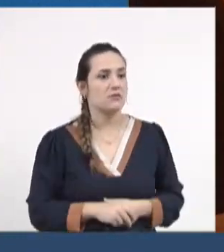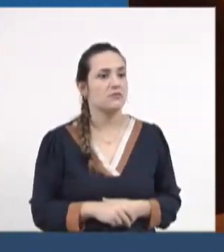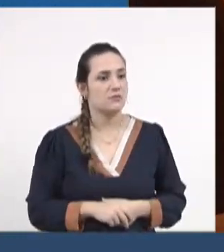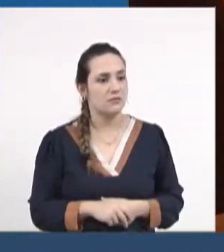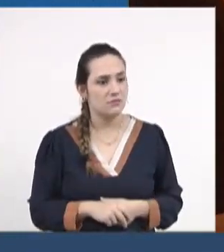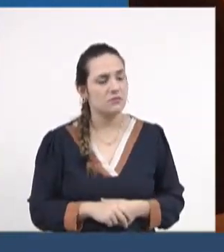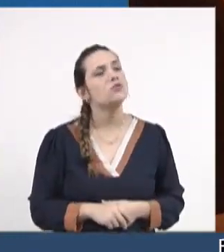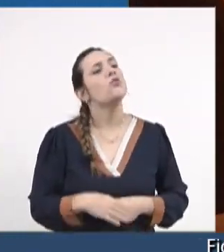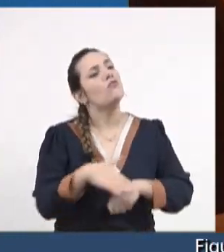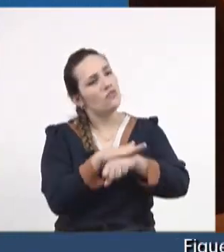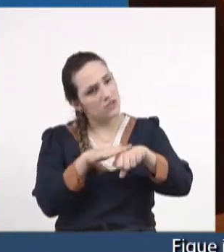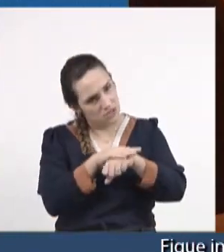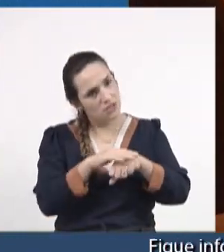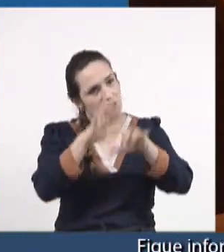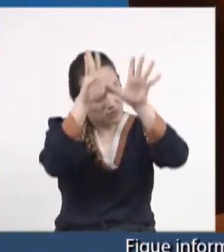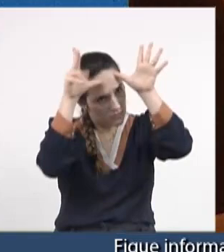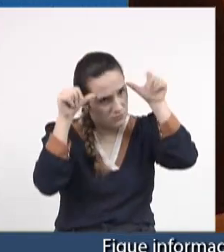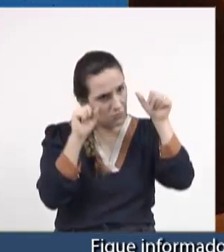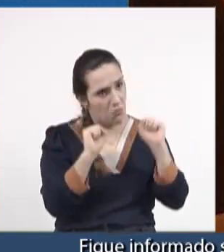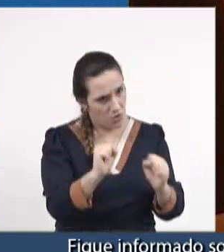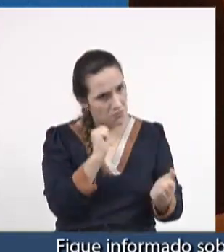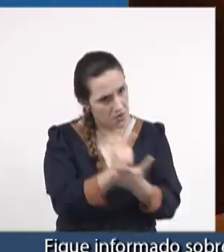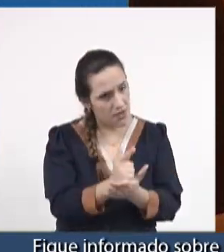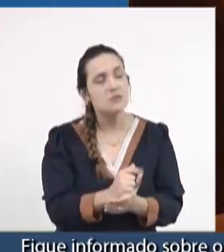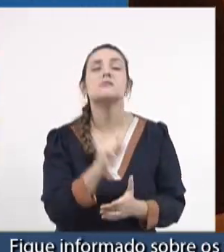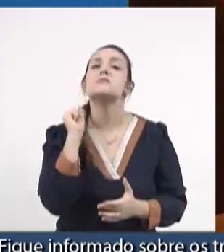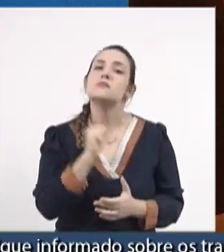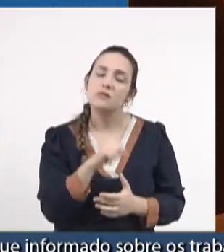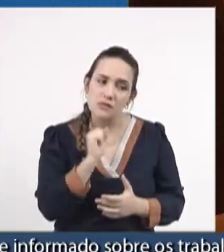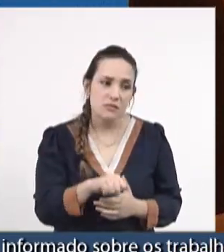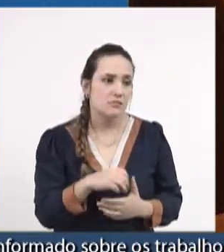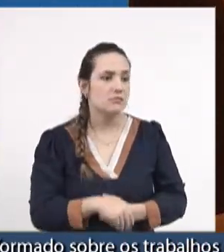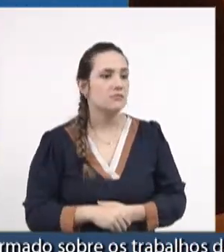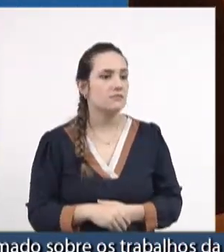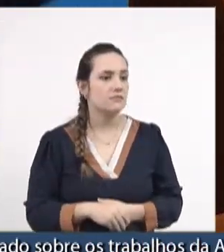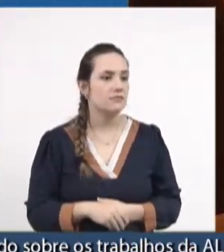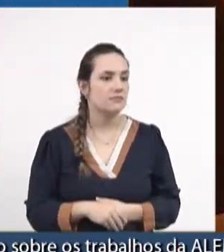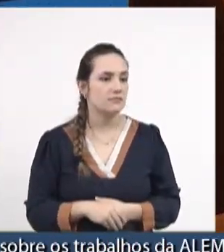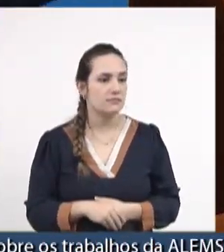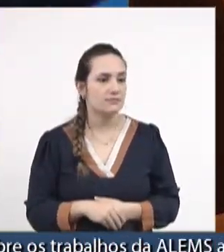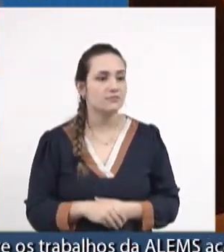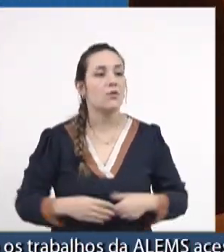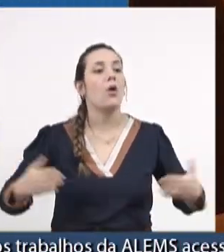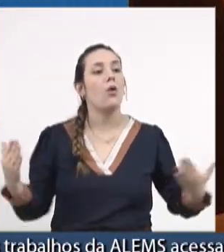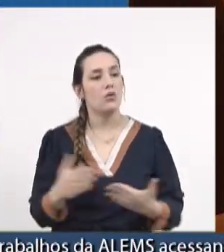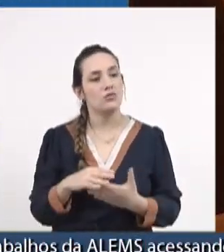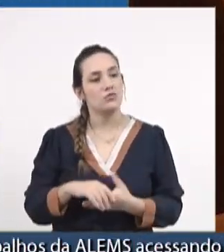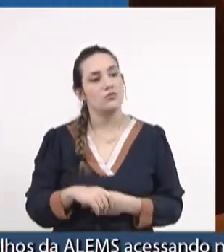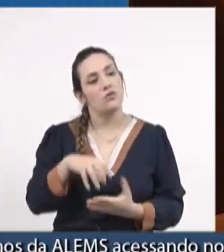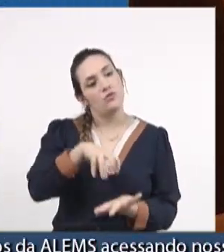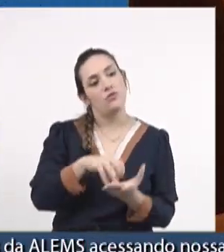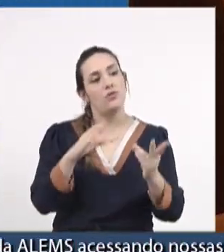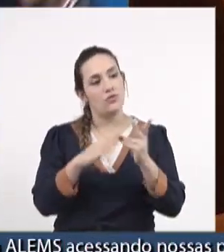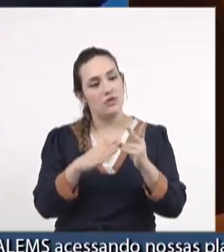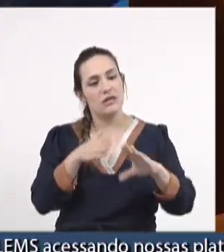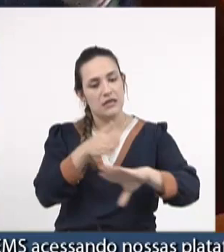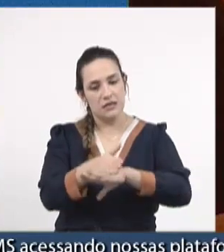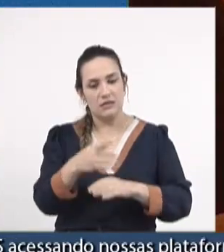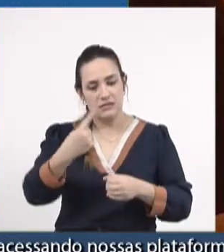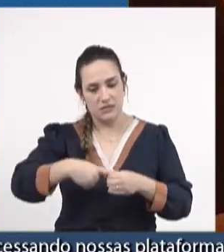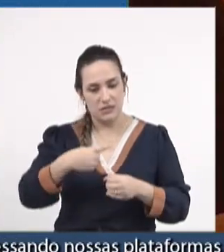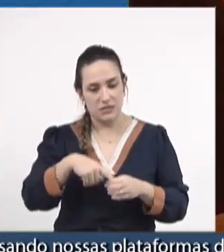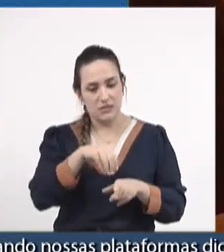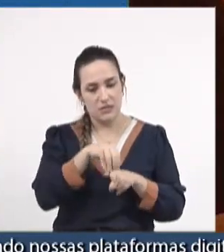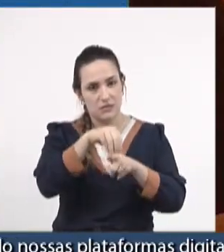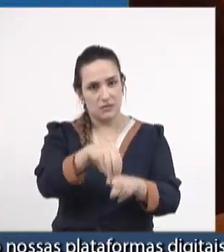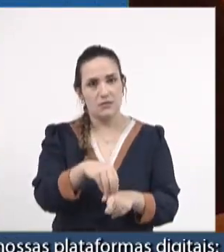Chegava com o cacique, conversava com o cacique, contratava os índios e levava os índios. Onde os índios invadem hoje? No município de Carapó, ao